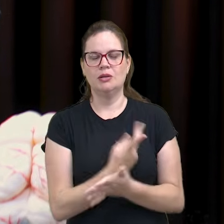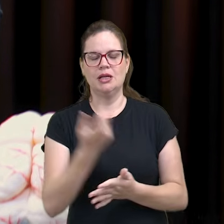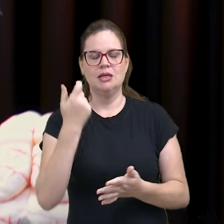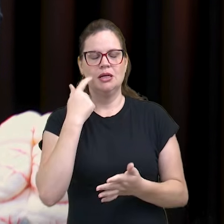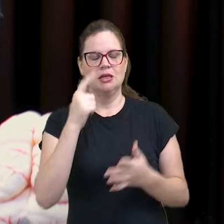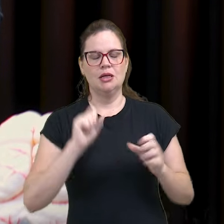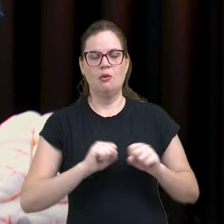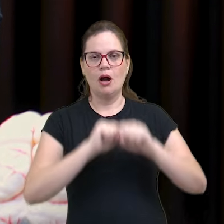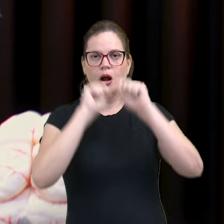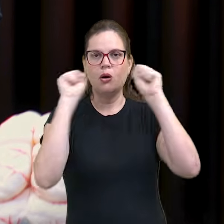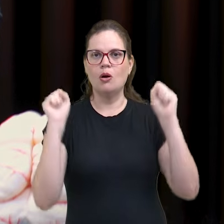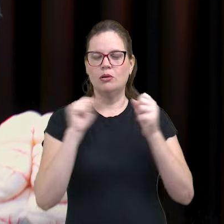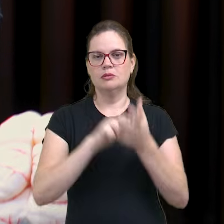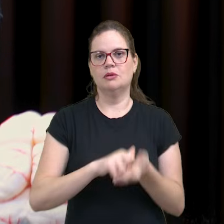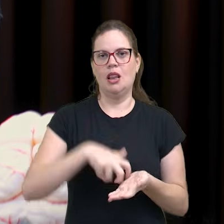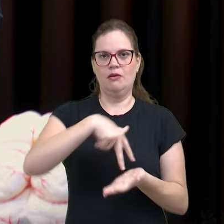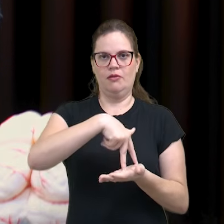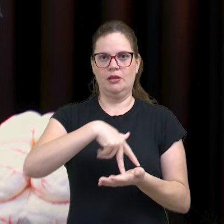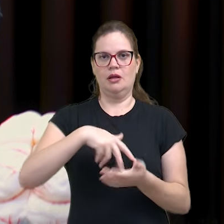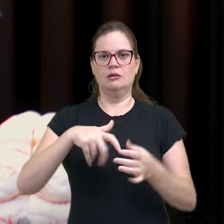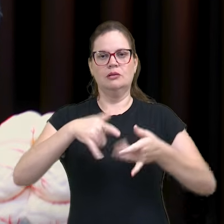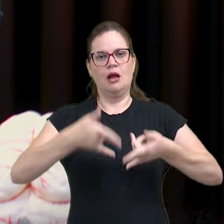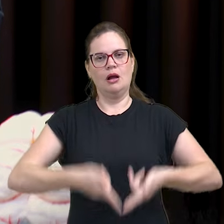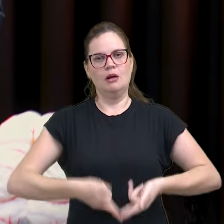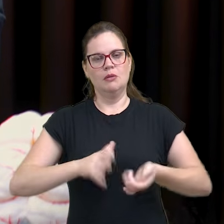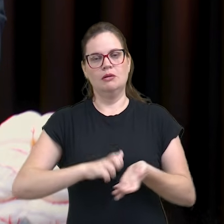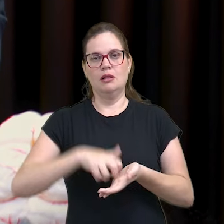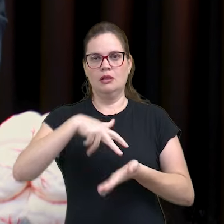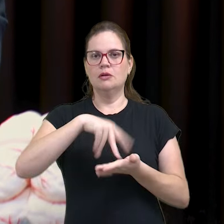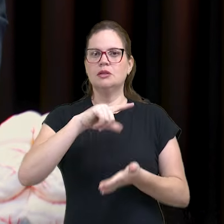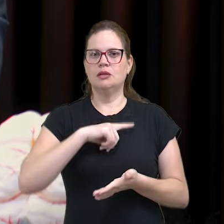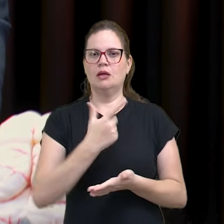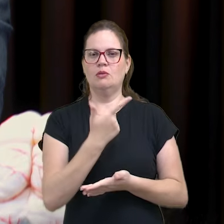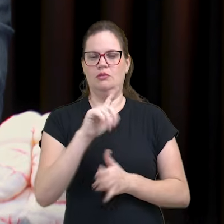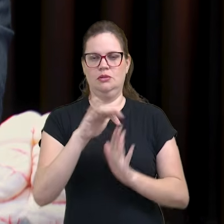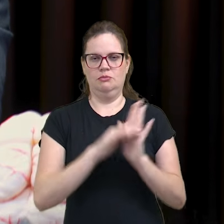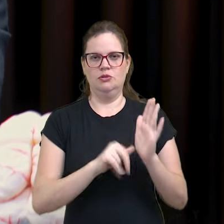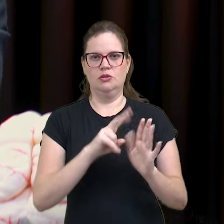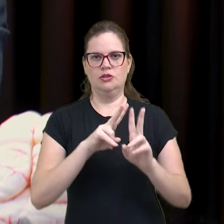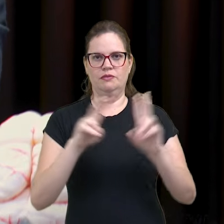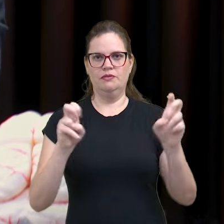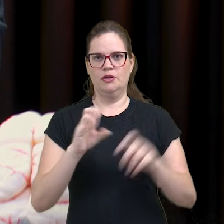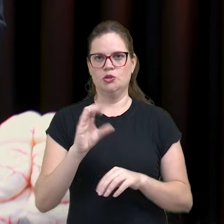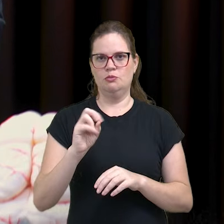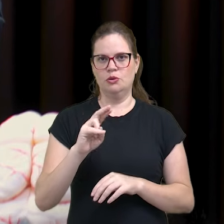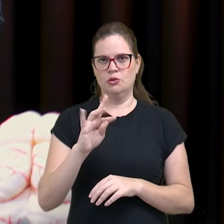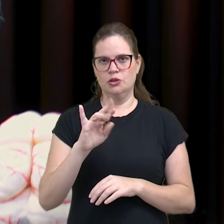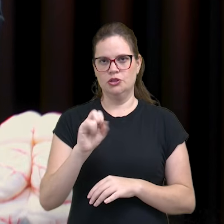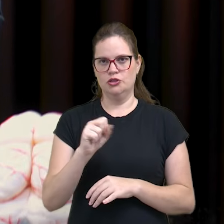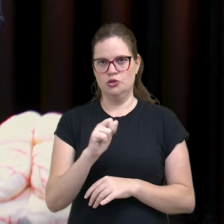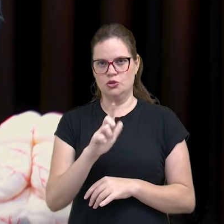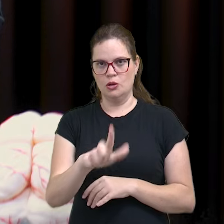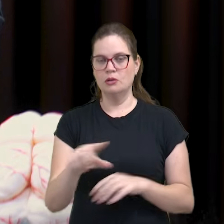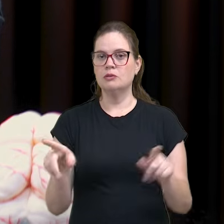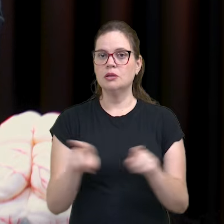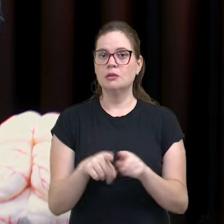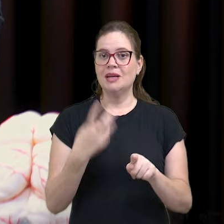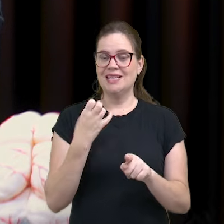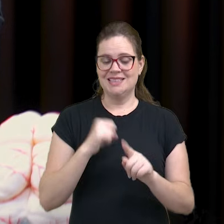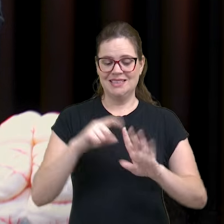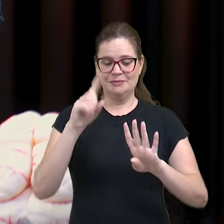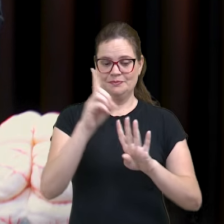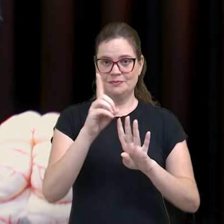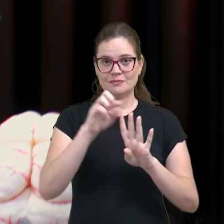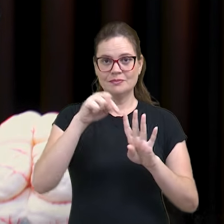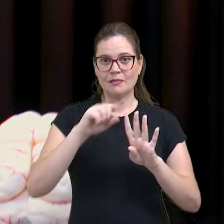um programa para falar sobre o cortisol. Então, a deficiência de dopamina,